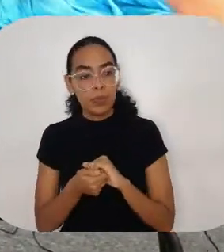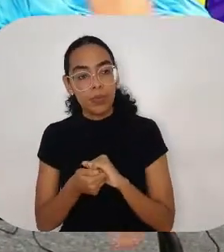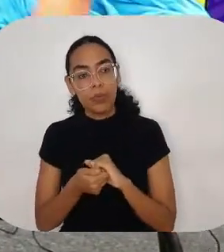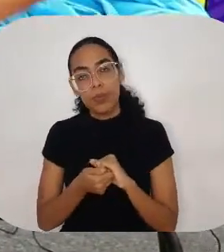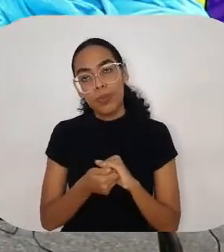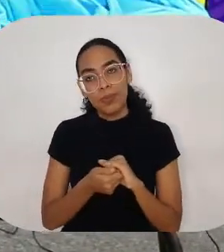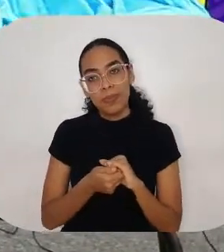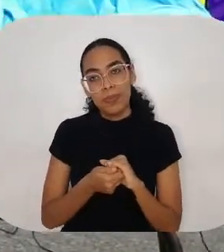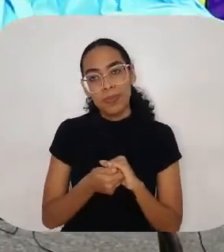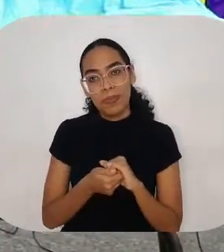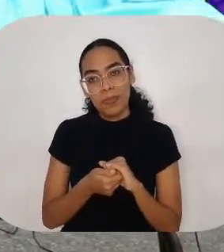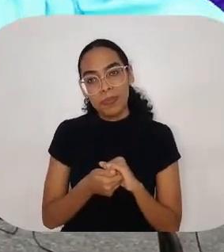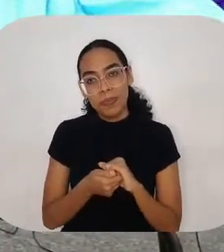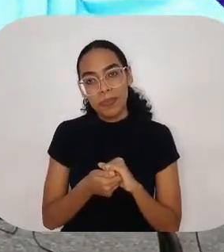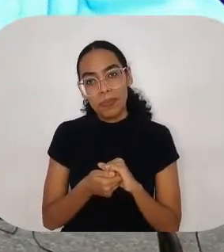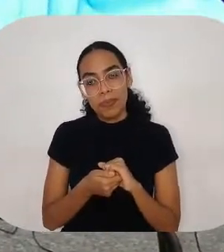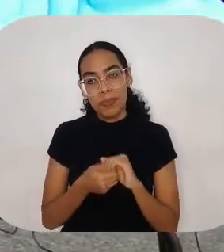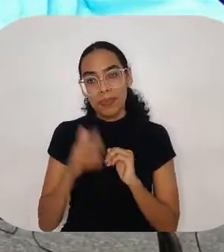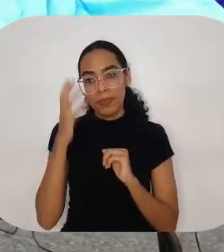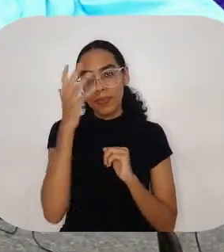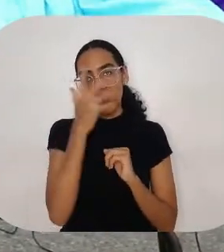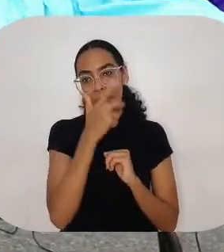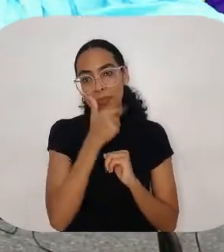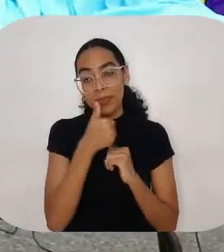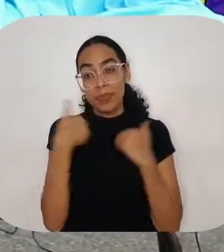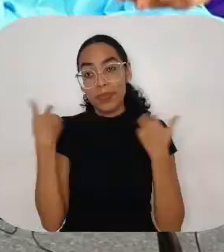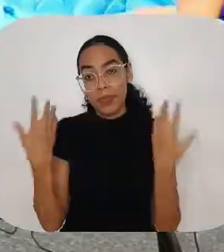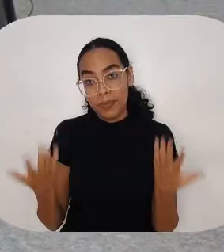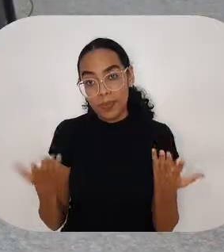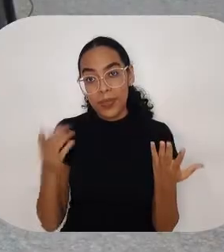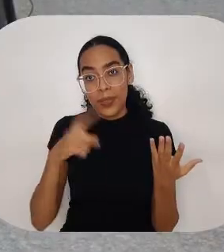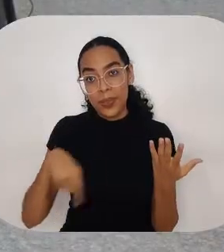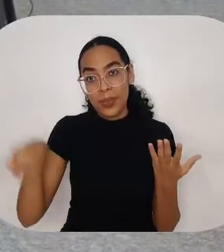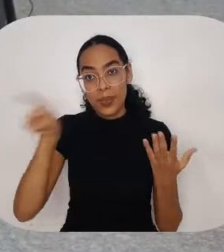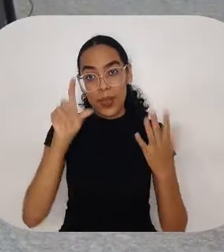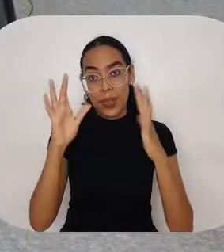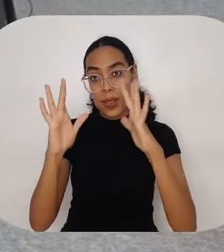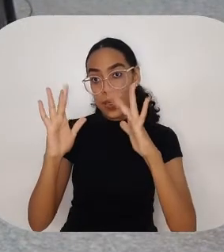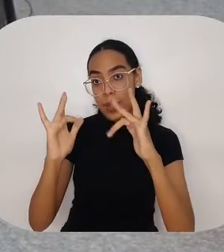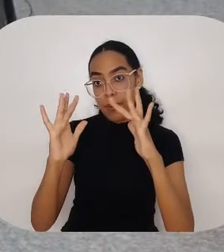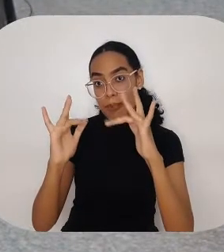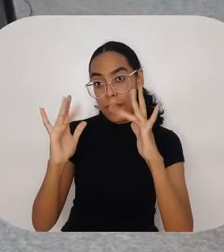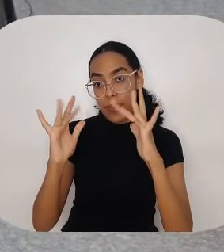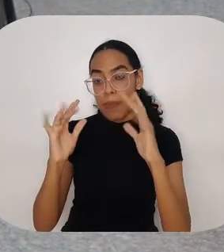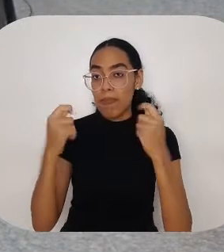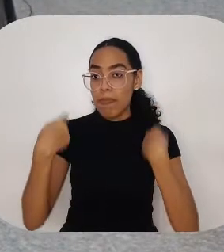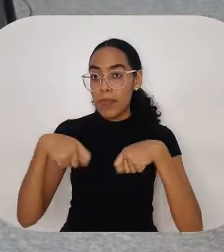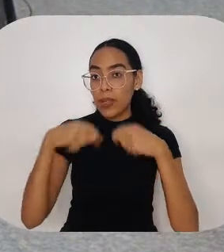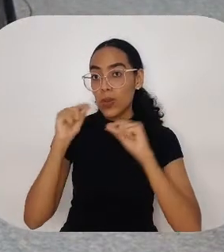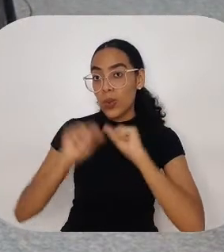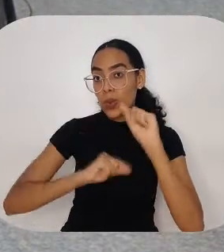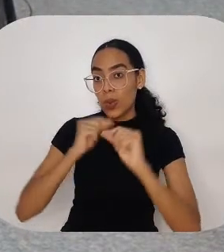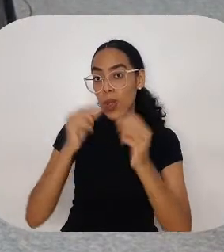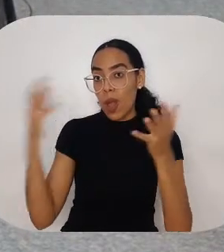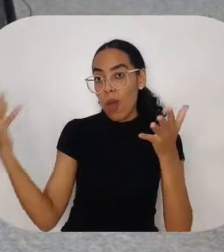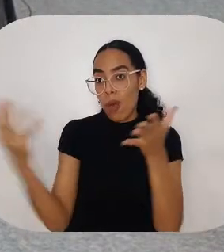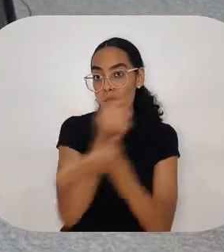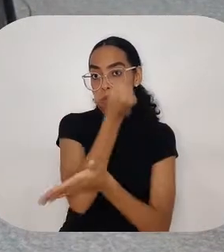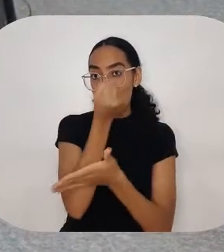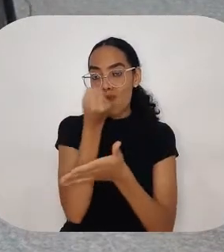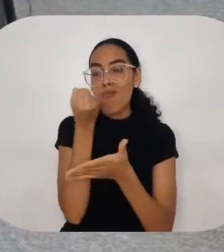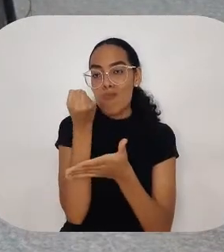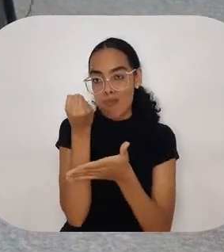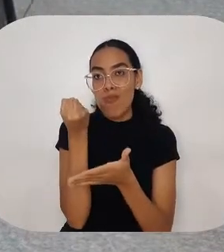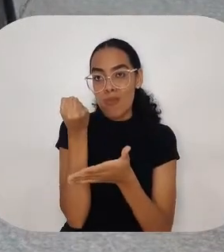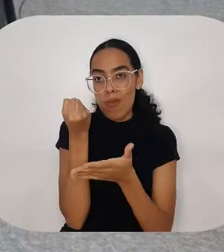em namorar. Ai, que coisa linda. E pra gente namorar precisa o quê, né? Arrumar um namorado.